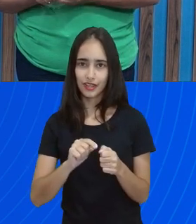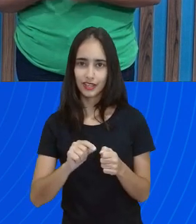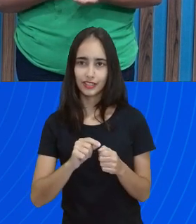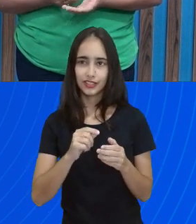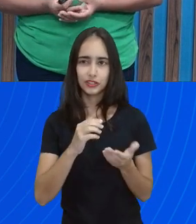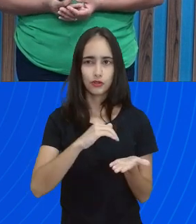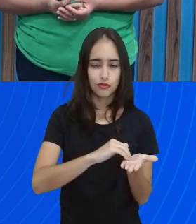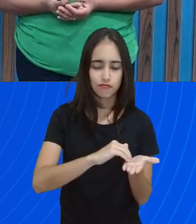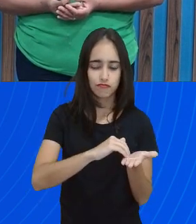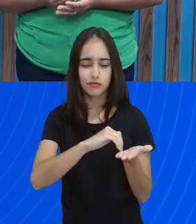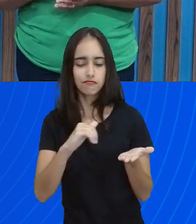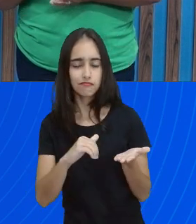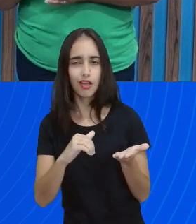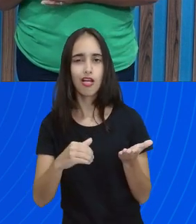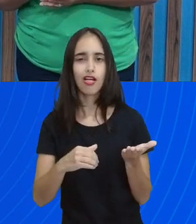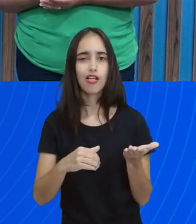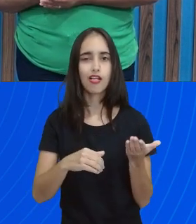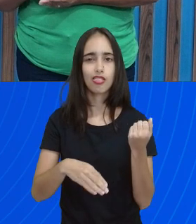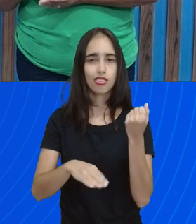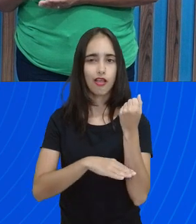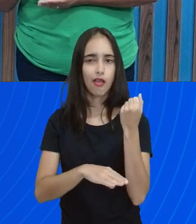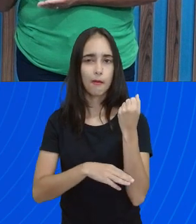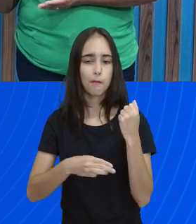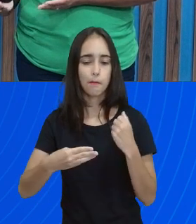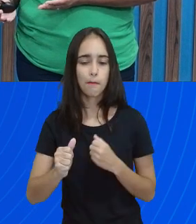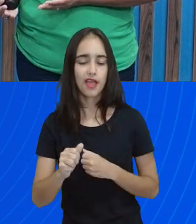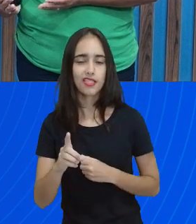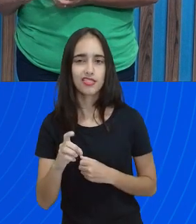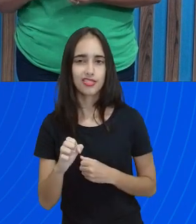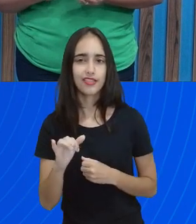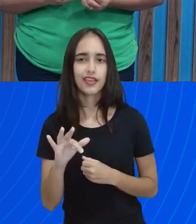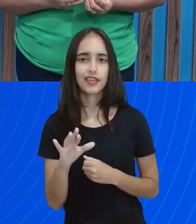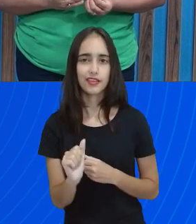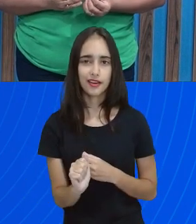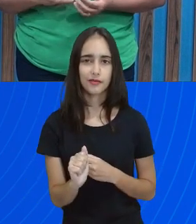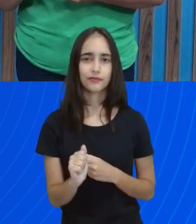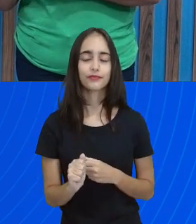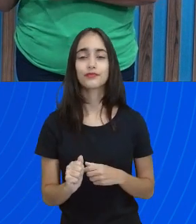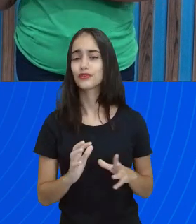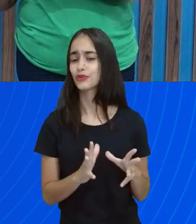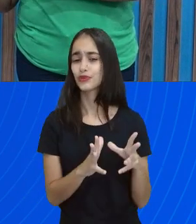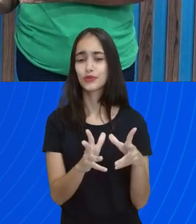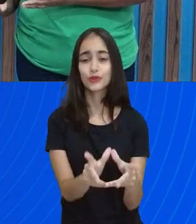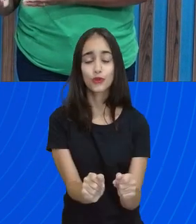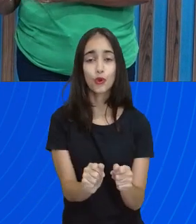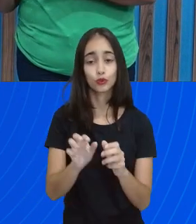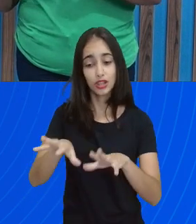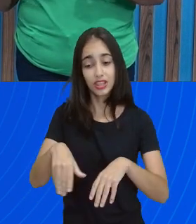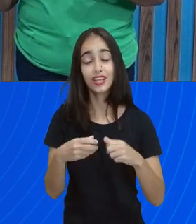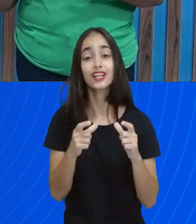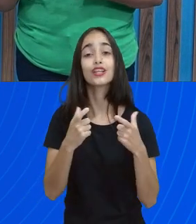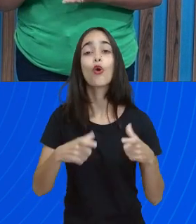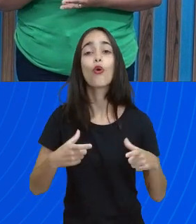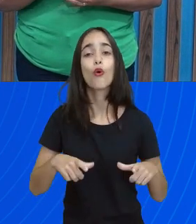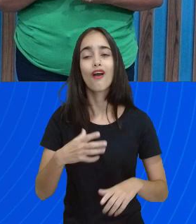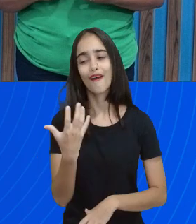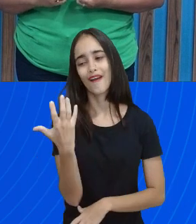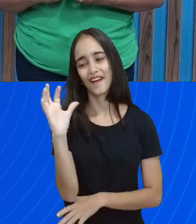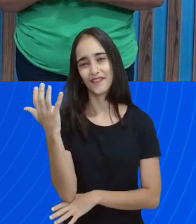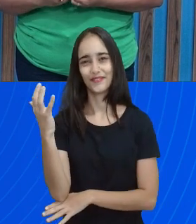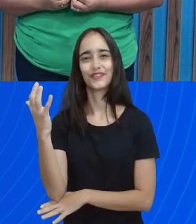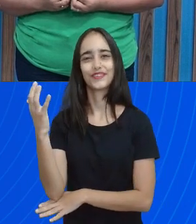madeira, a celulose. O móvel também é feito de madeira e todos eles extraídos da árvore. Então, o que